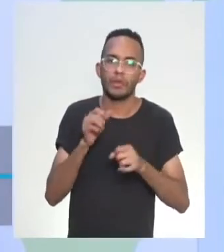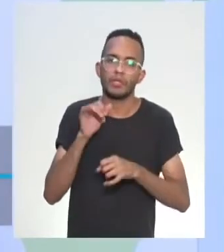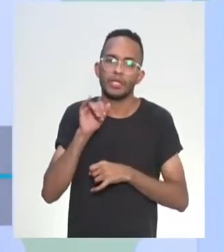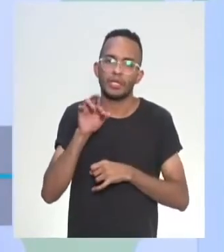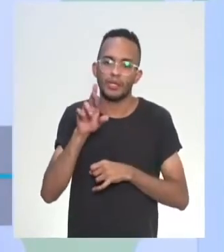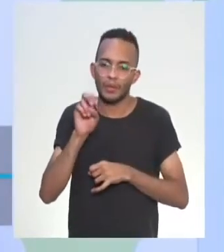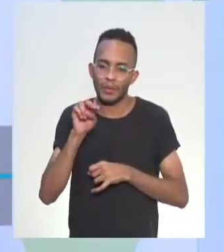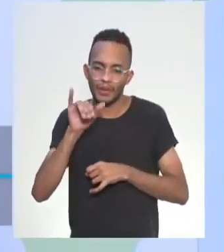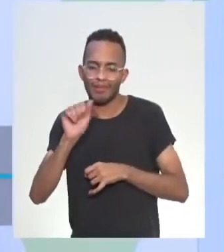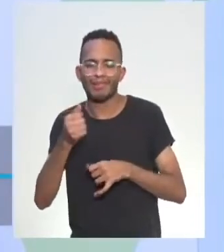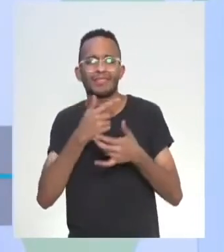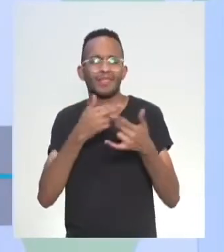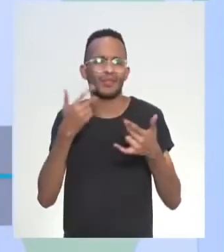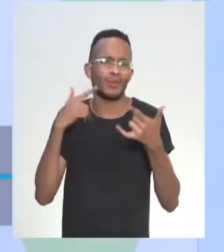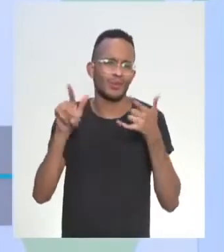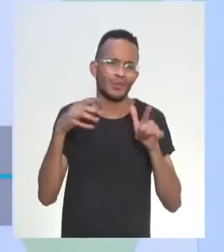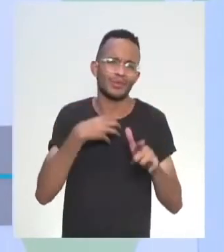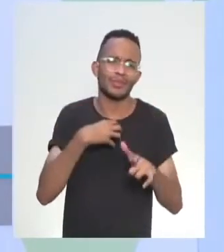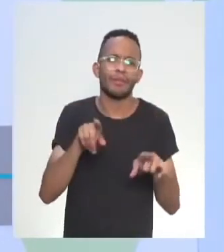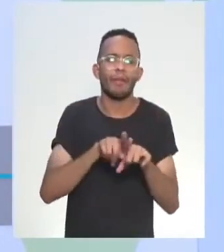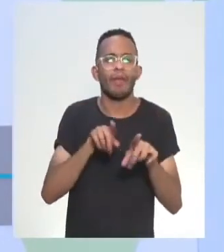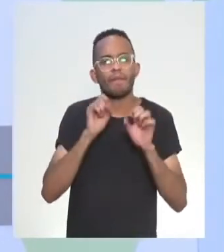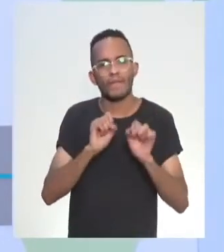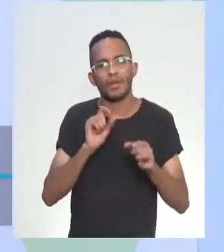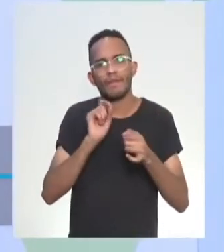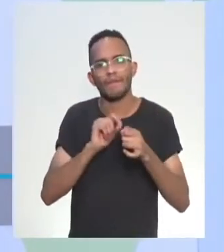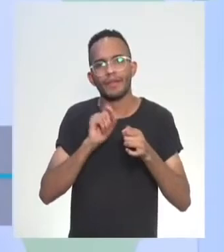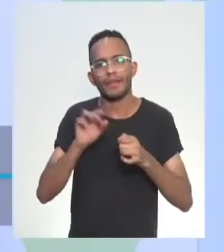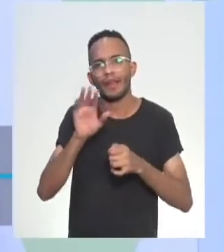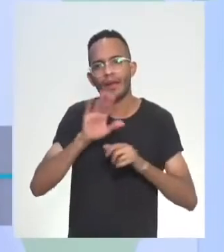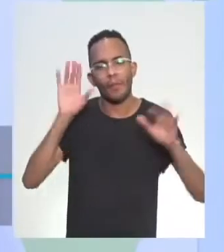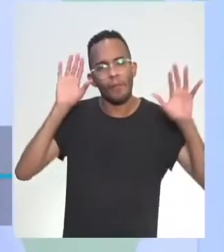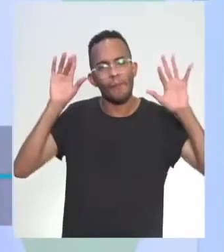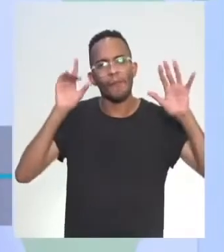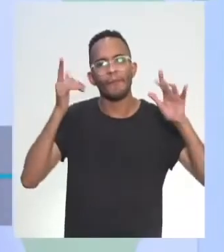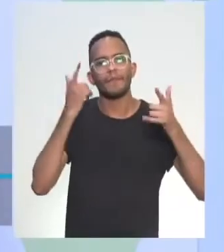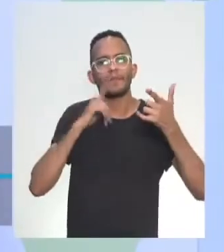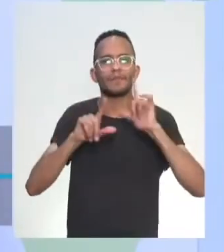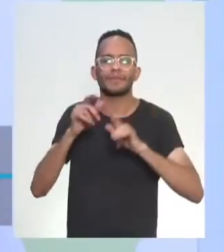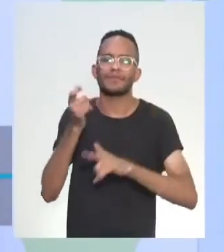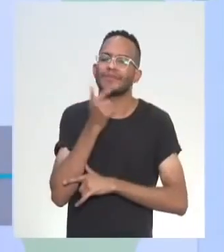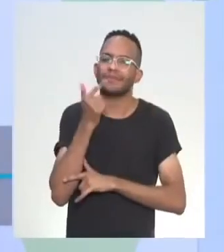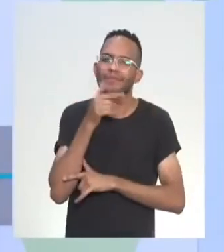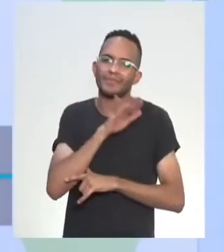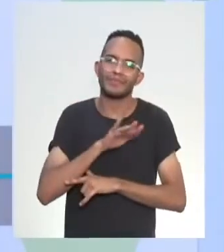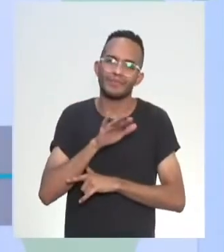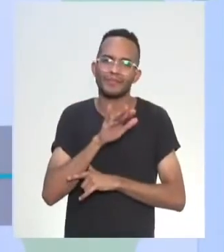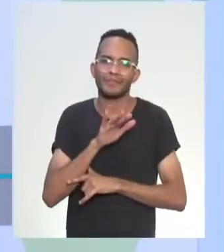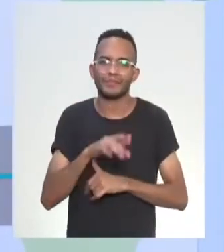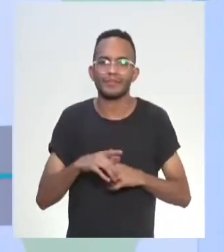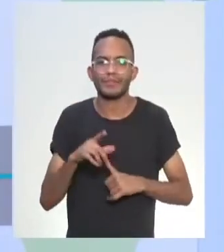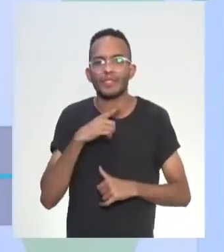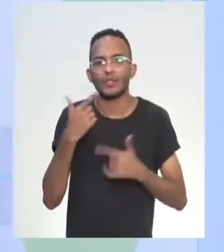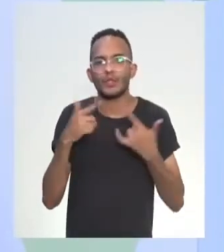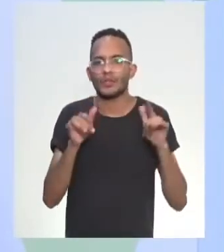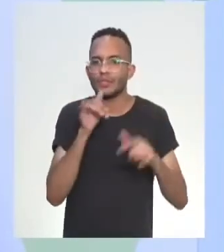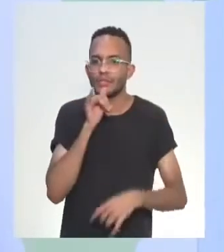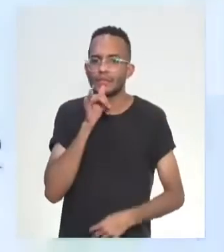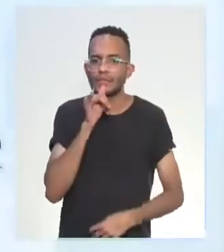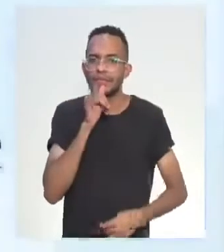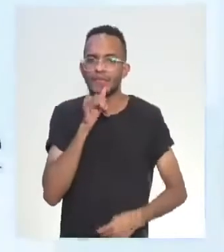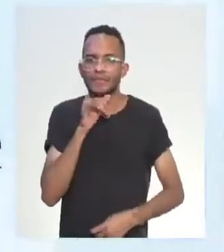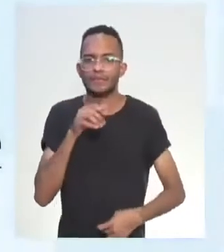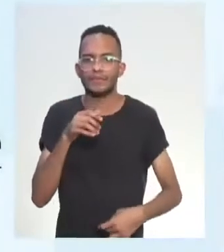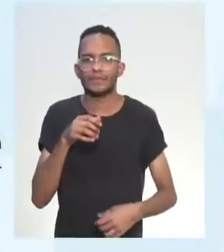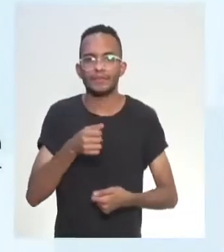ironia e diversas outras formas de se fazer a quebra da expectativa que vai gerar humor no quadrinho. Tem mais exemplos aí para vocês. Ó.